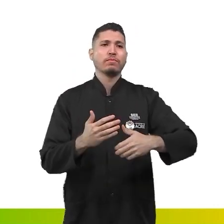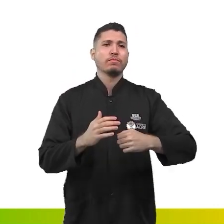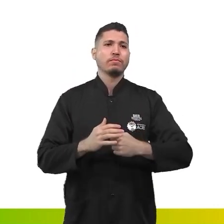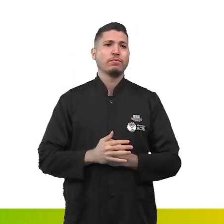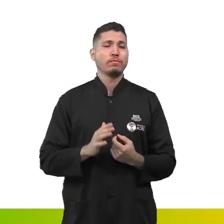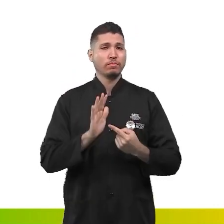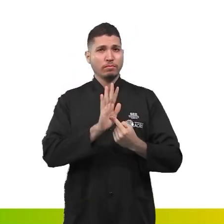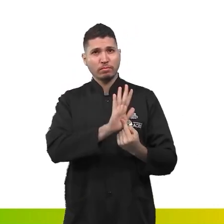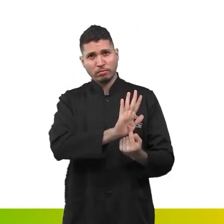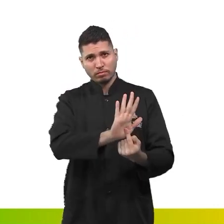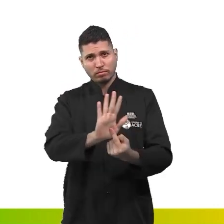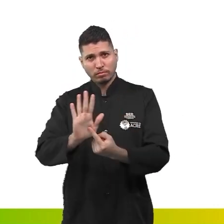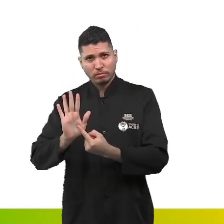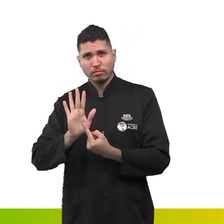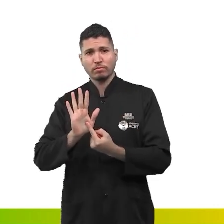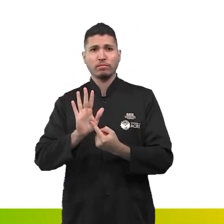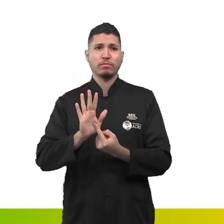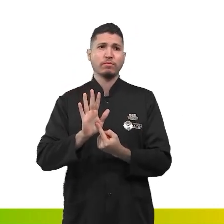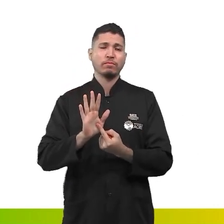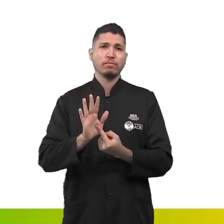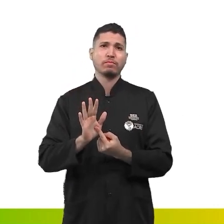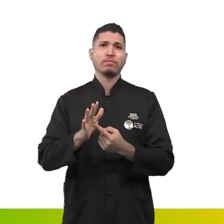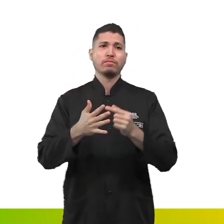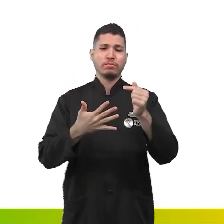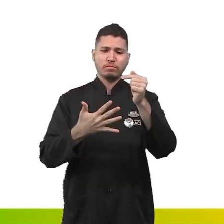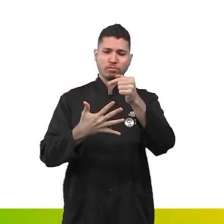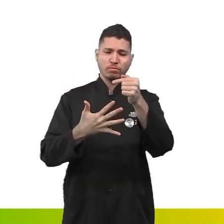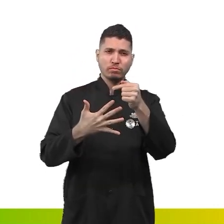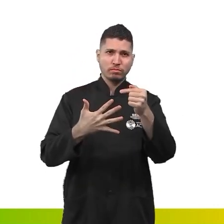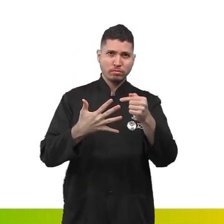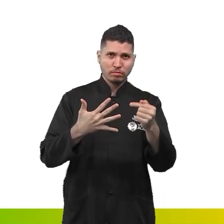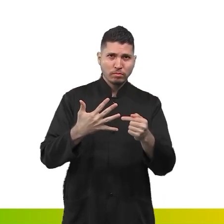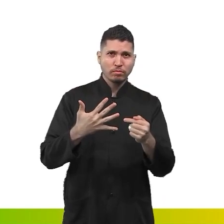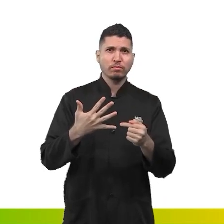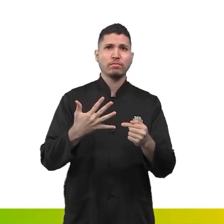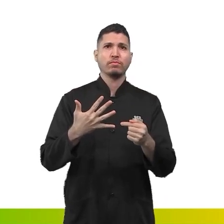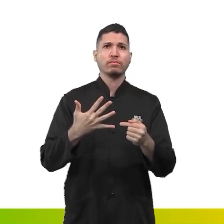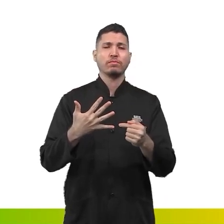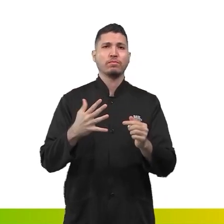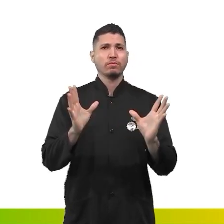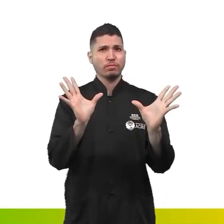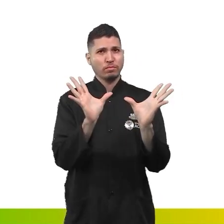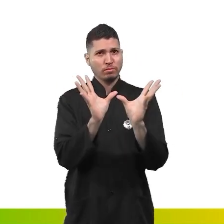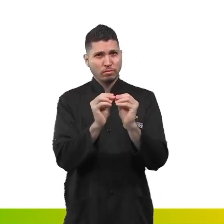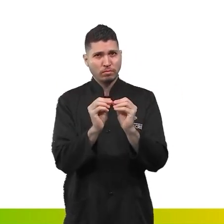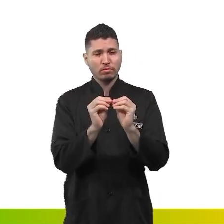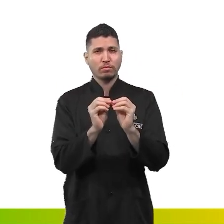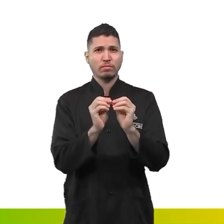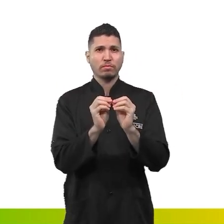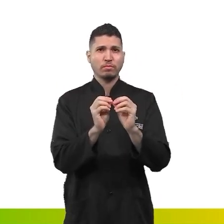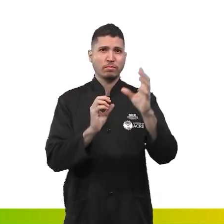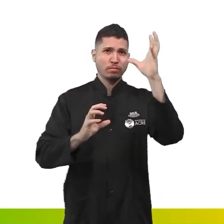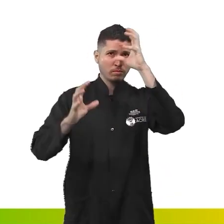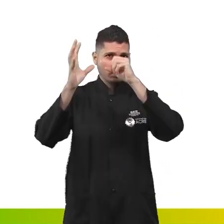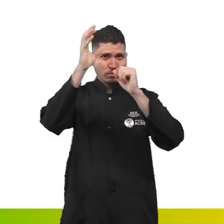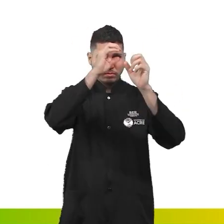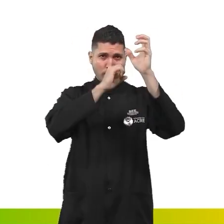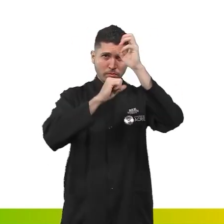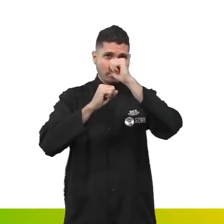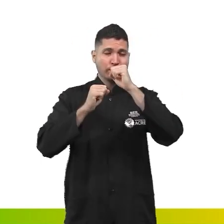apresento a todos breves apontamentos no sentido de resumir o seu aprendizado.